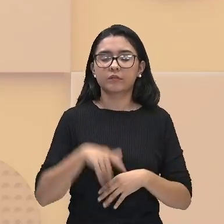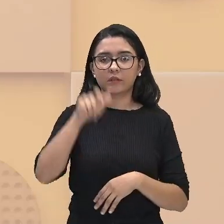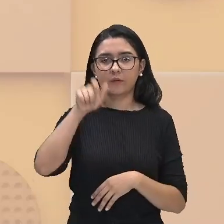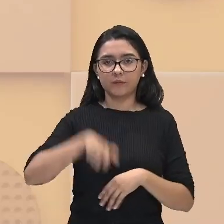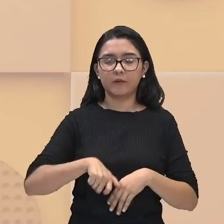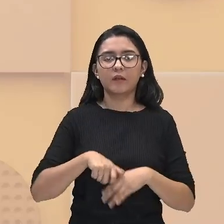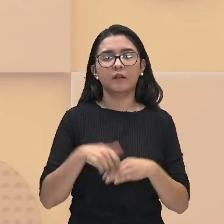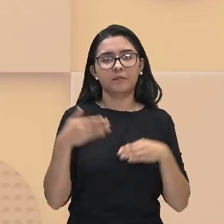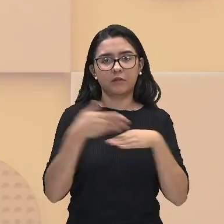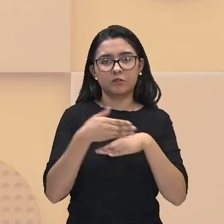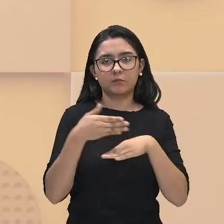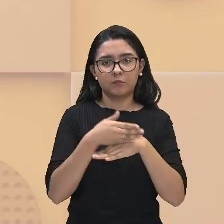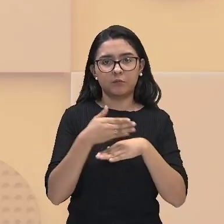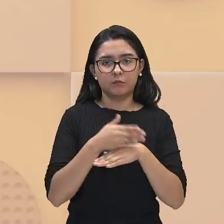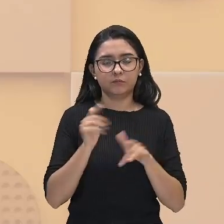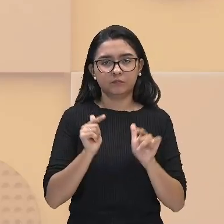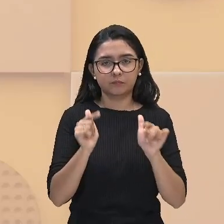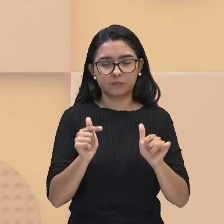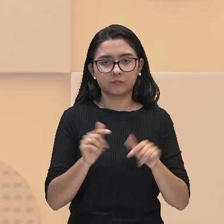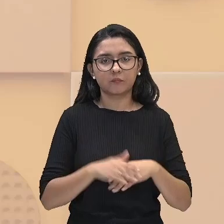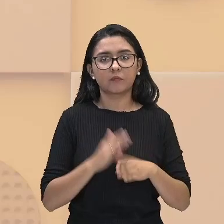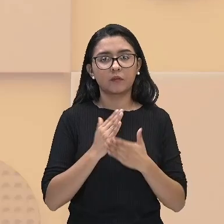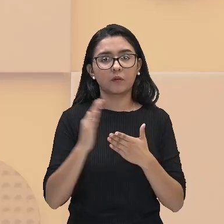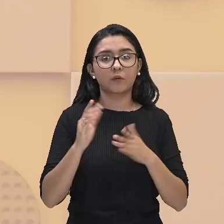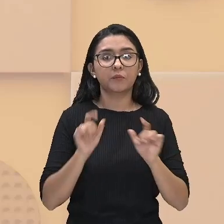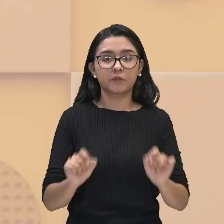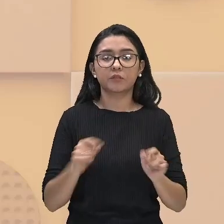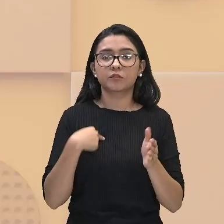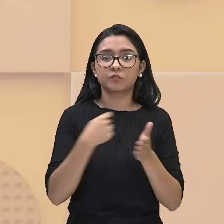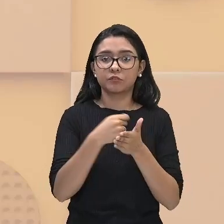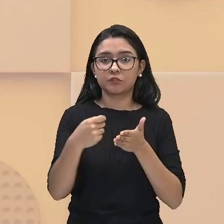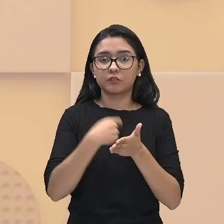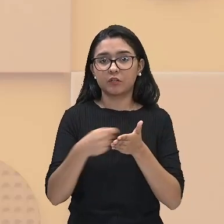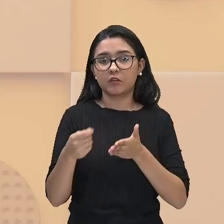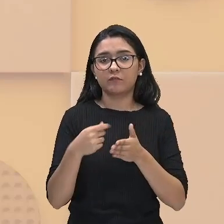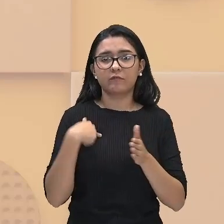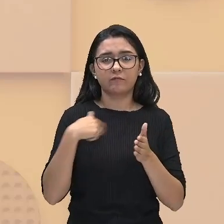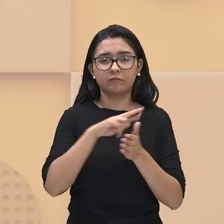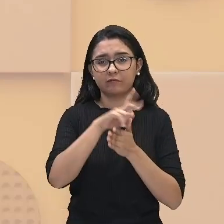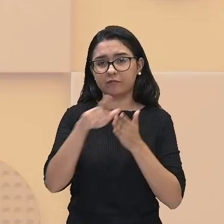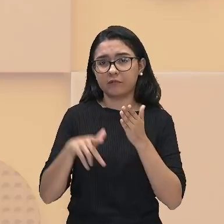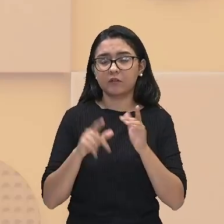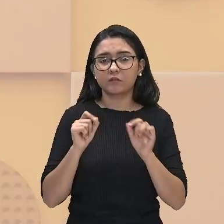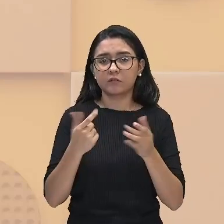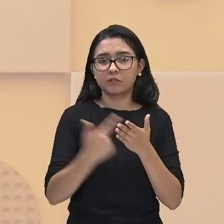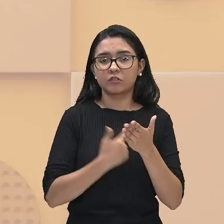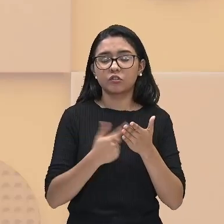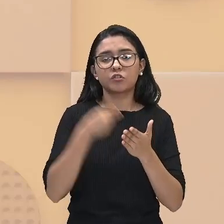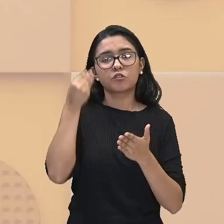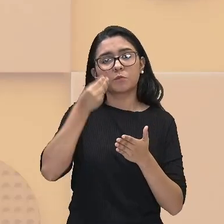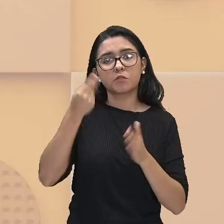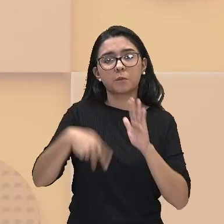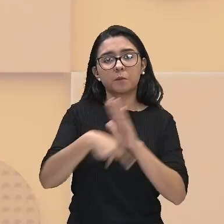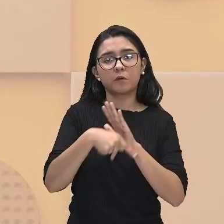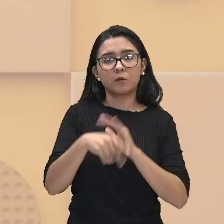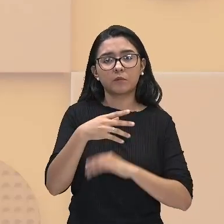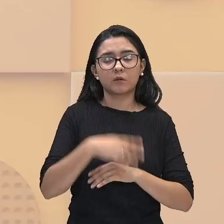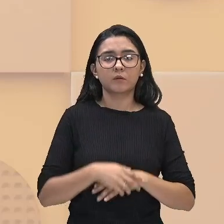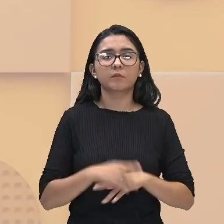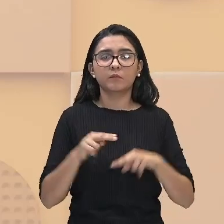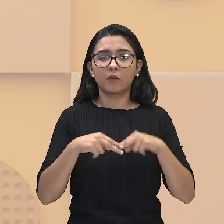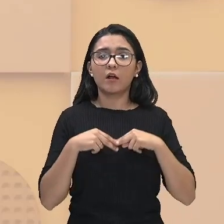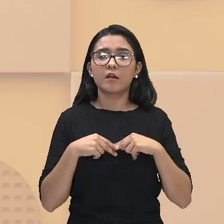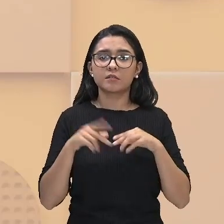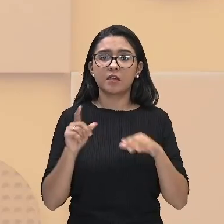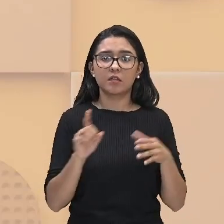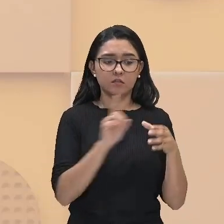desse levante. E aí ele começa a escrever a obra, né, baseado na experiência que ele teve por ele ter sido